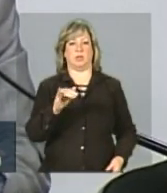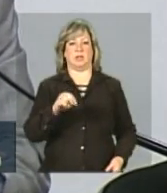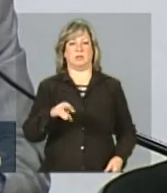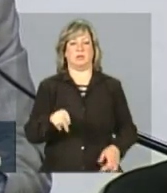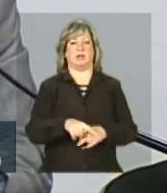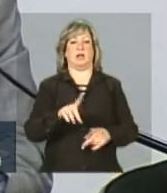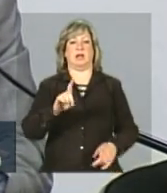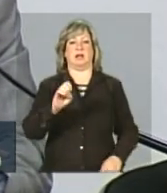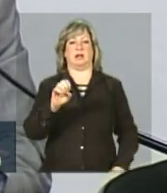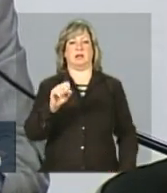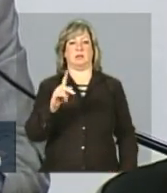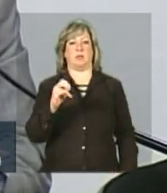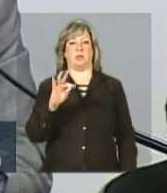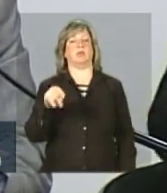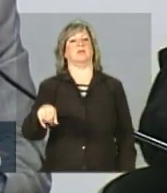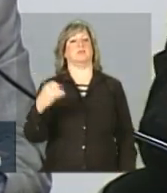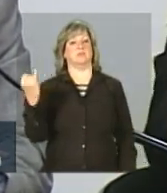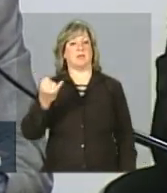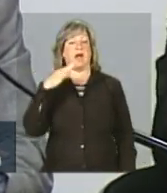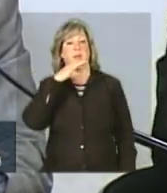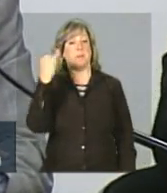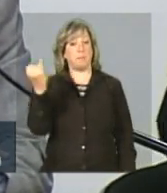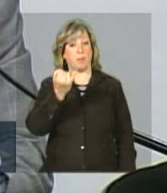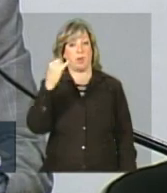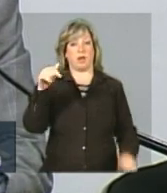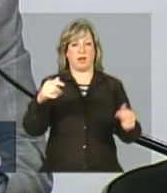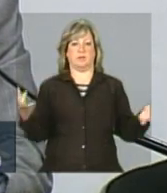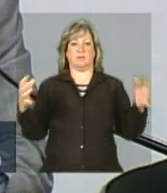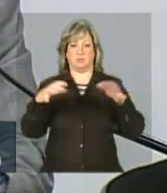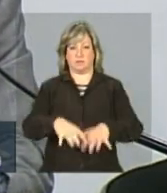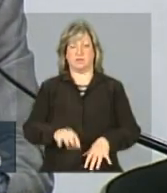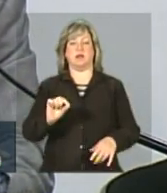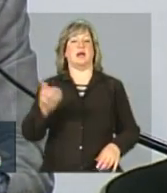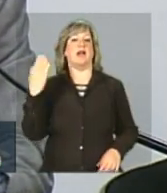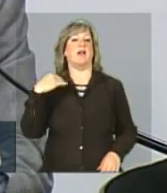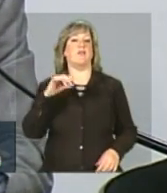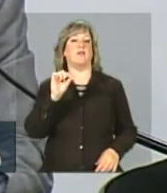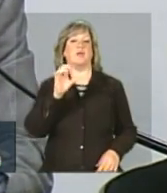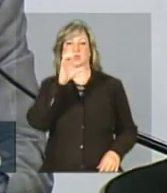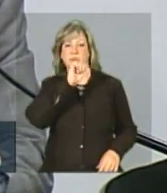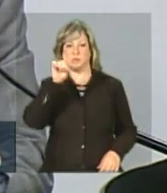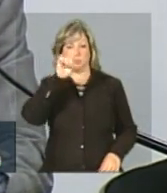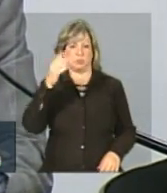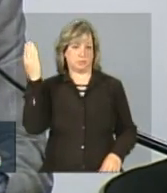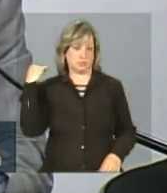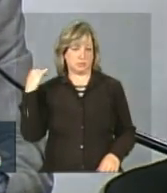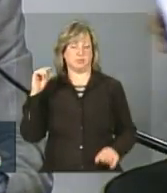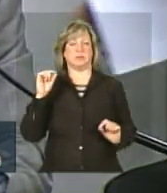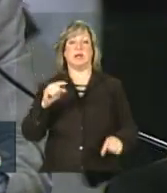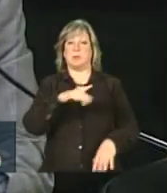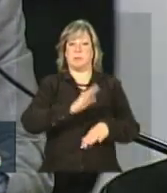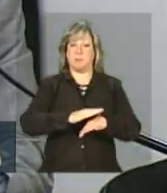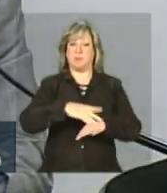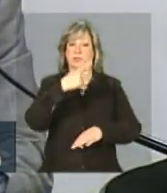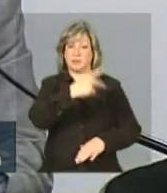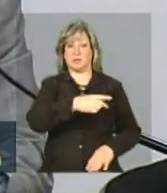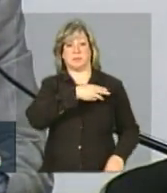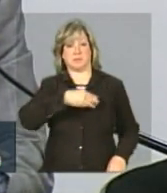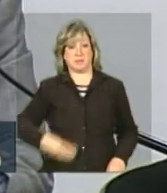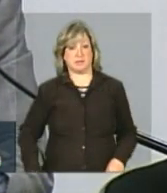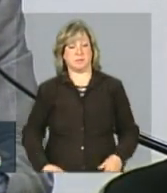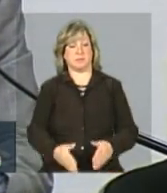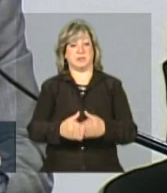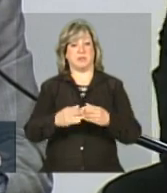reunião. Ela foi solicitada ainda no final de semana, a pedido do próprio ministro Orlando Silva. Hoje